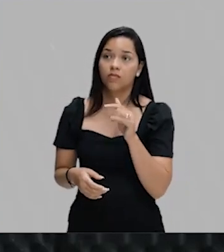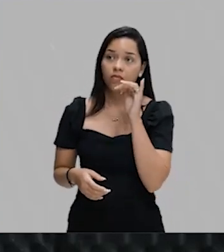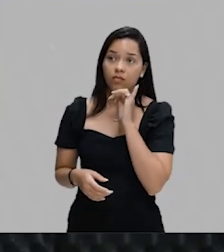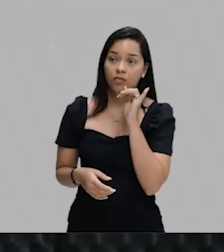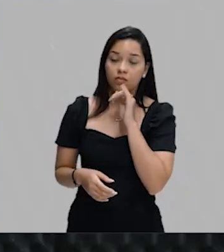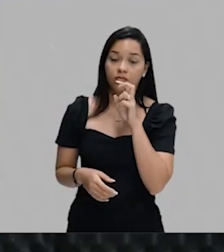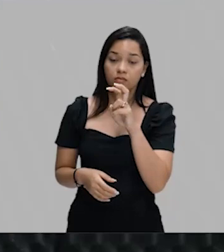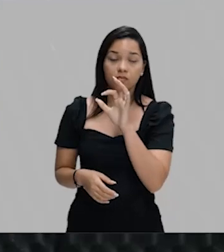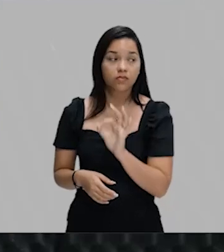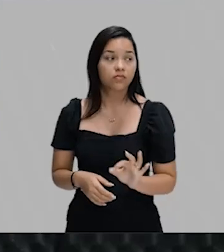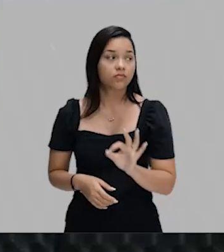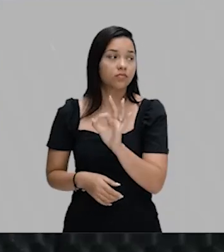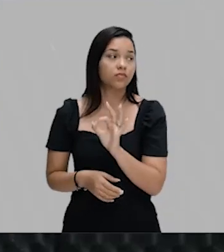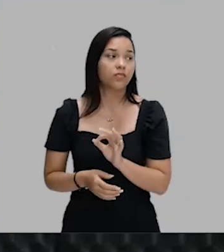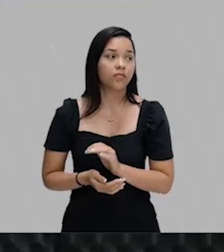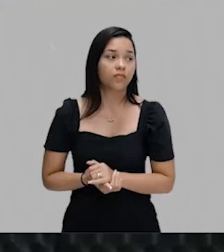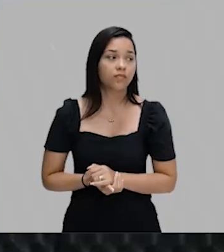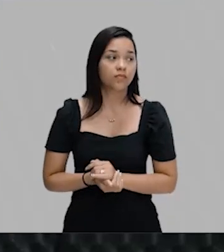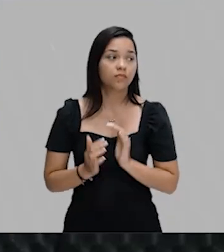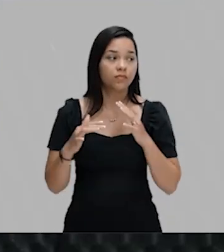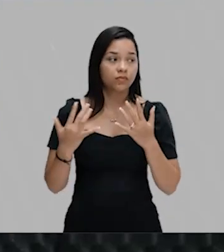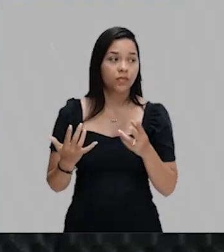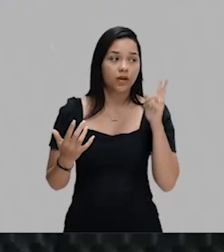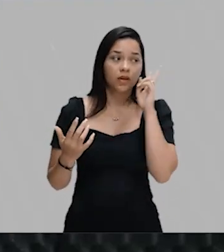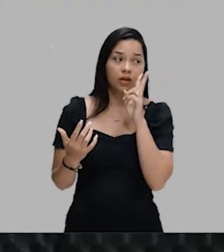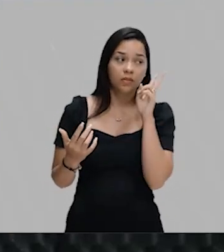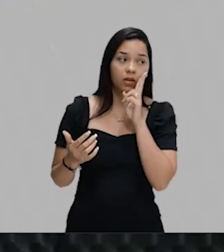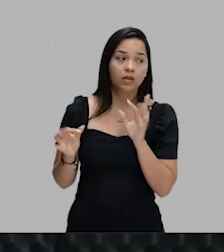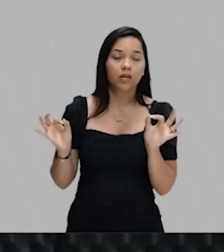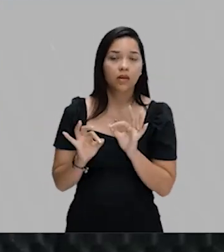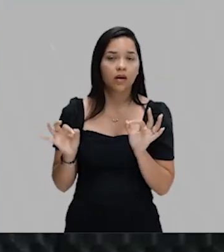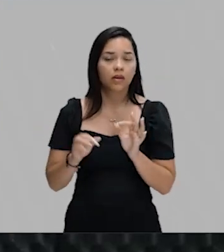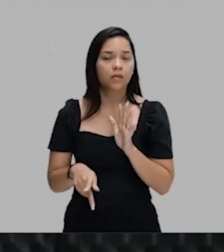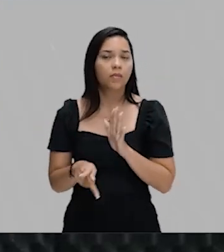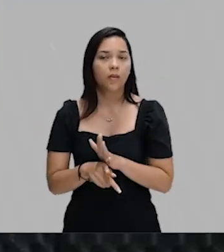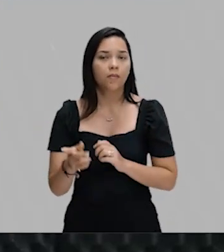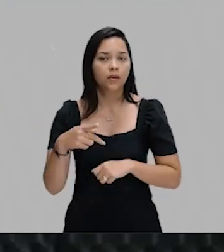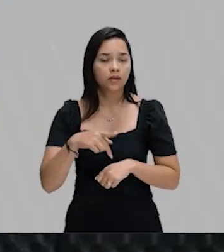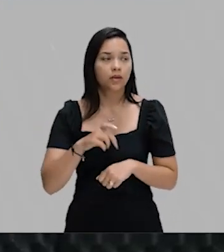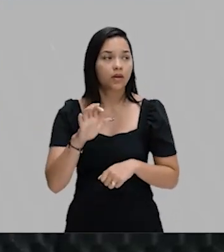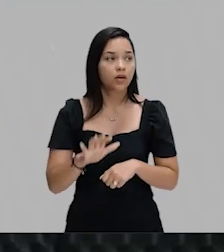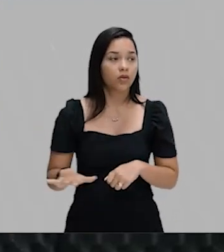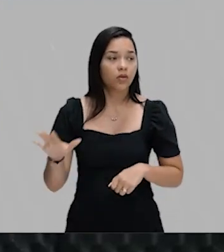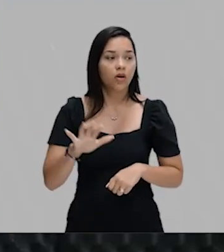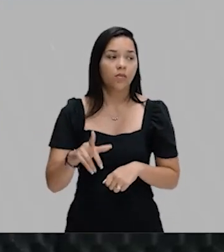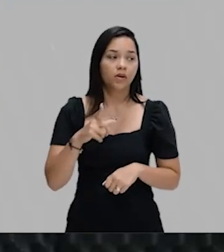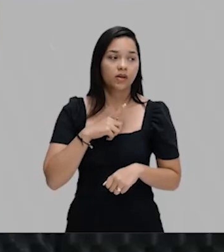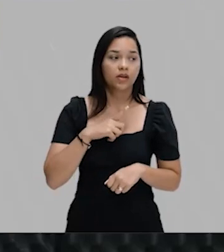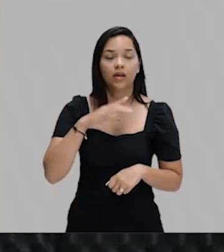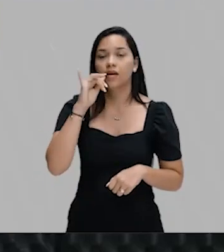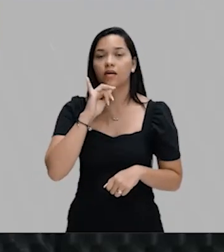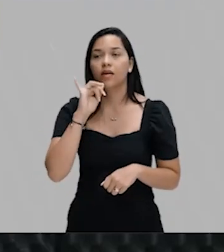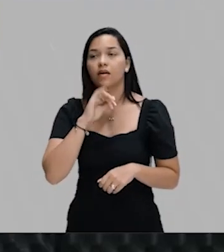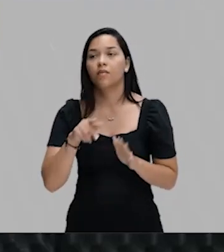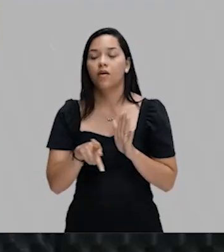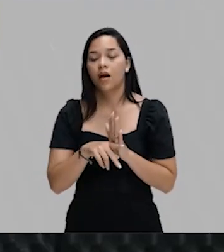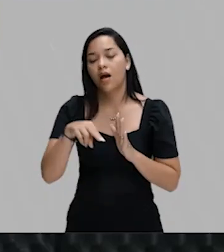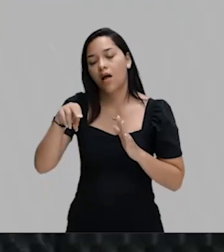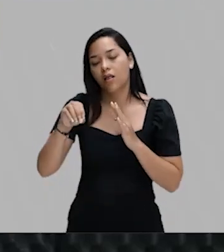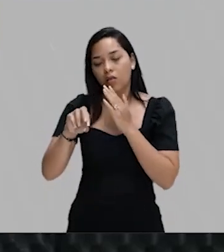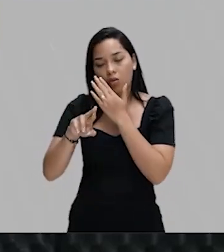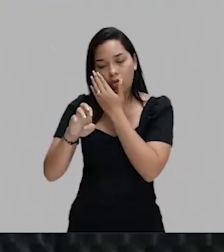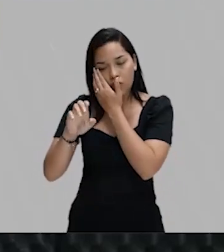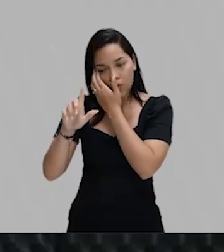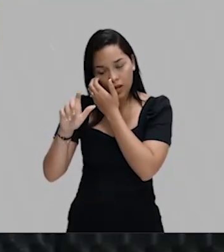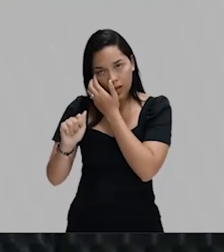de 5%. Beleza? Lembrando que nem todos os países da Europa fazem parte da União Europeia. Um exemplo, por exemplo, é a Noruega. Tá